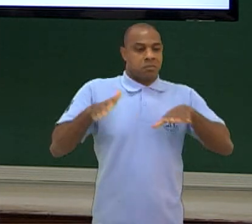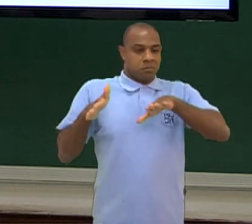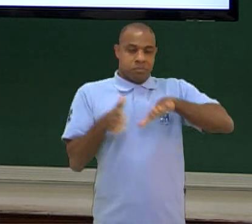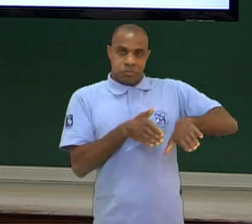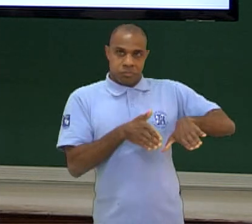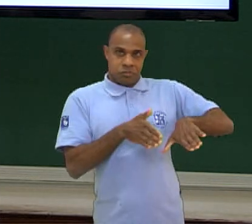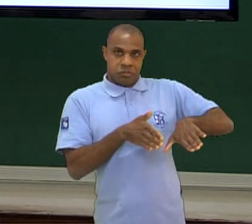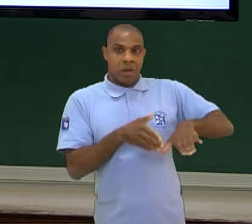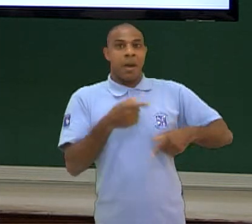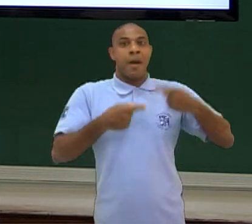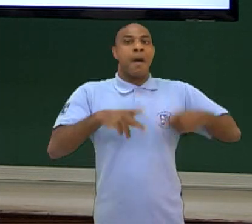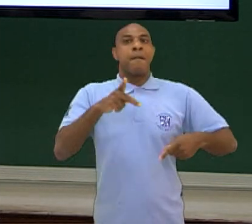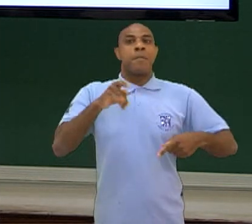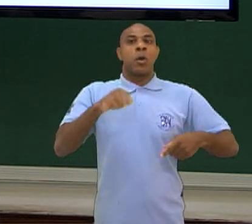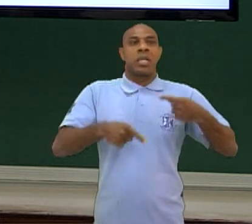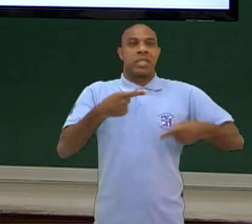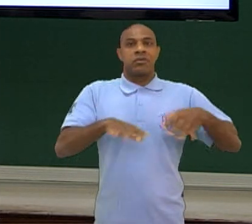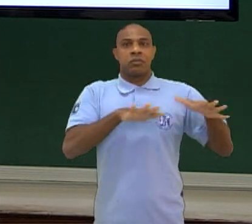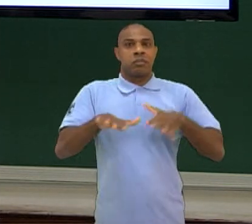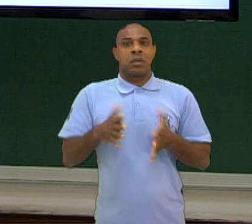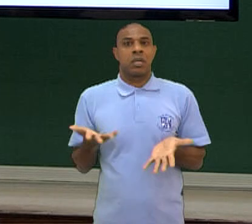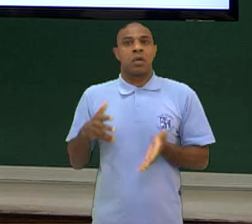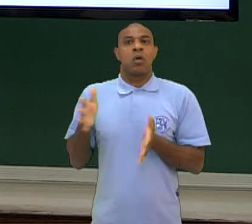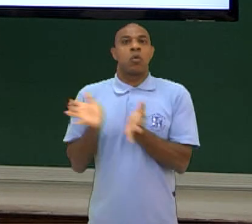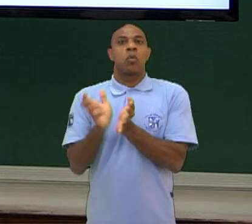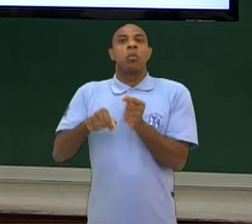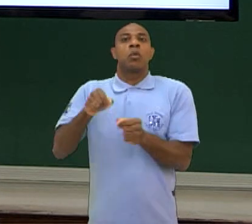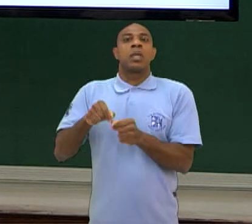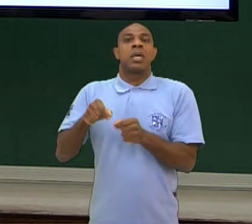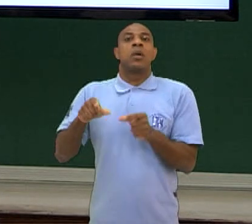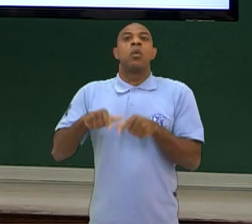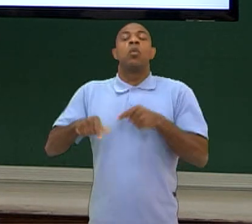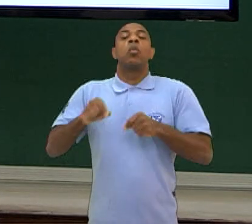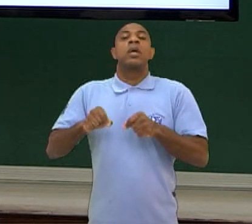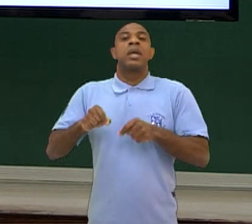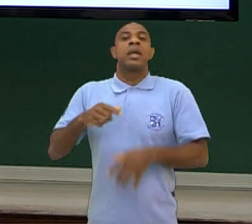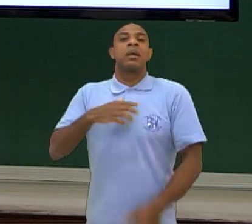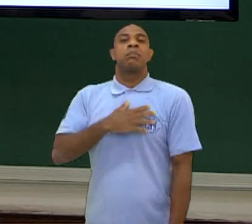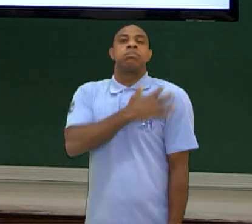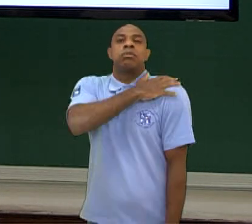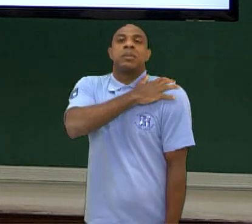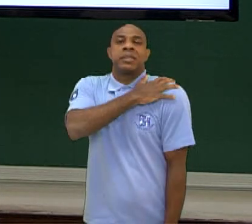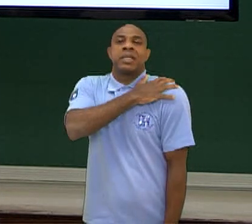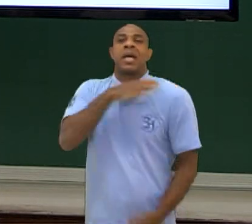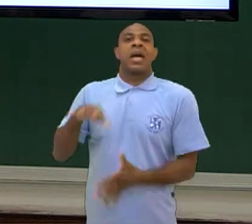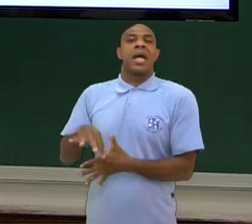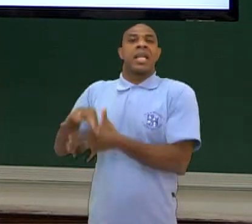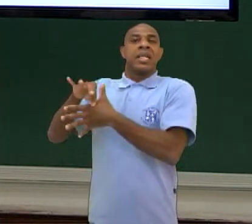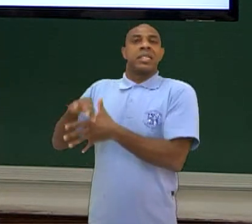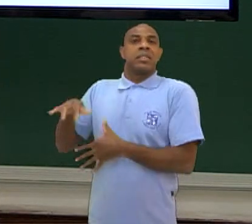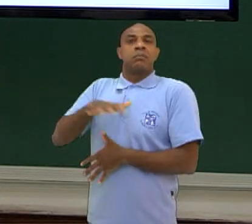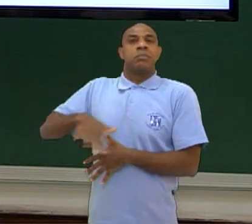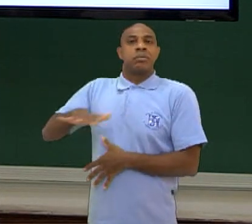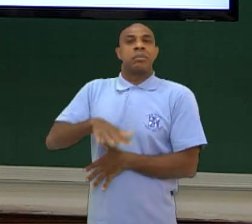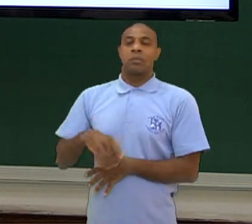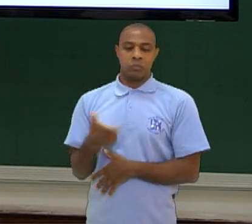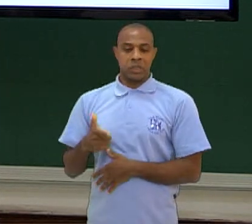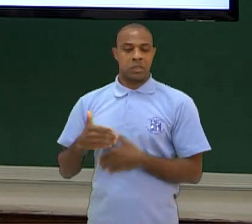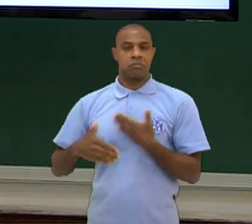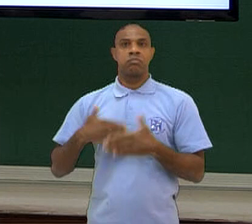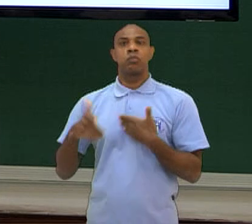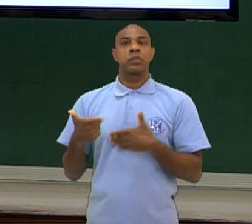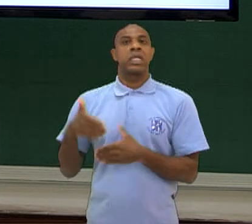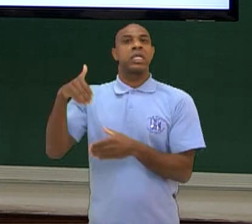ente militar. Há um culto a um líder específico que não passa por processo de eleição.